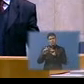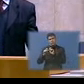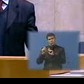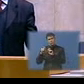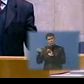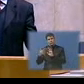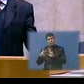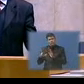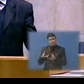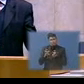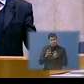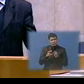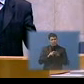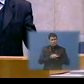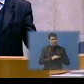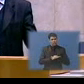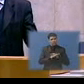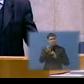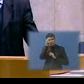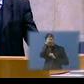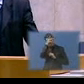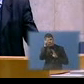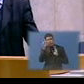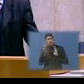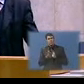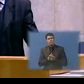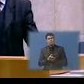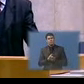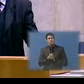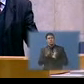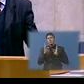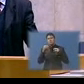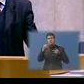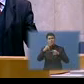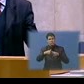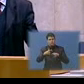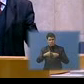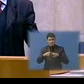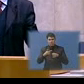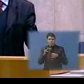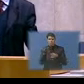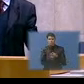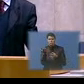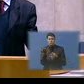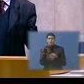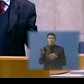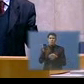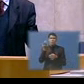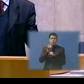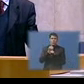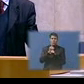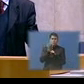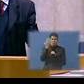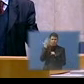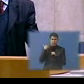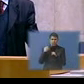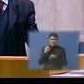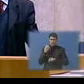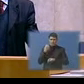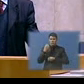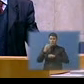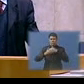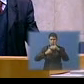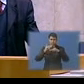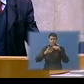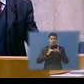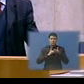prefeitura herdou já, a prefeitura não, a própria gestão, o ano passado, produziu um superávit de 3